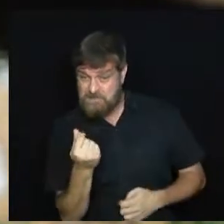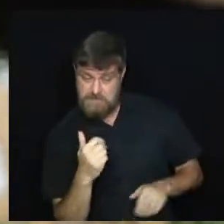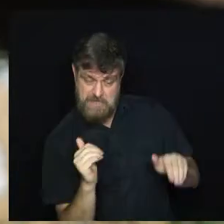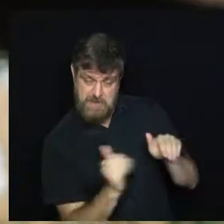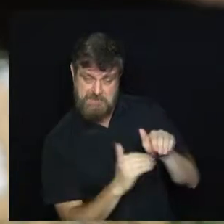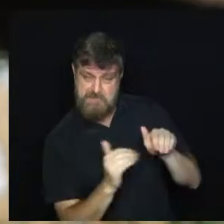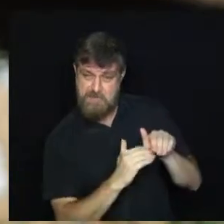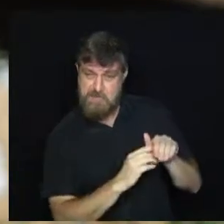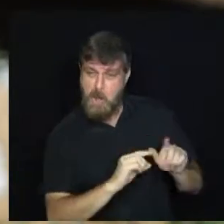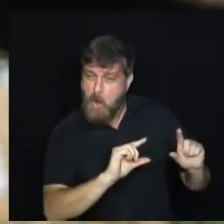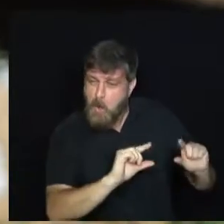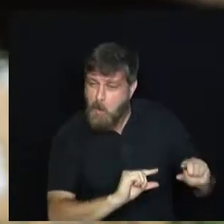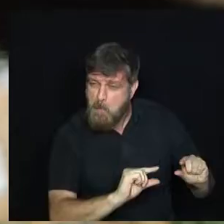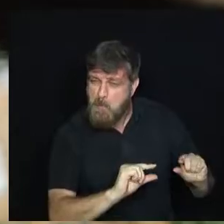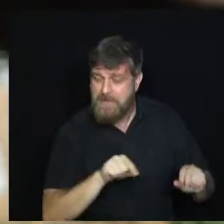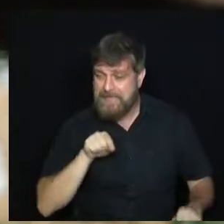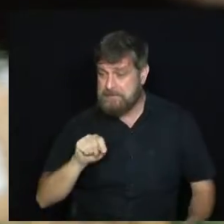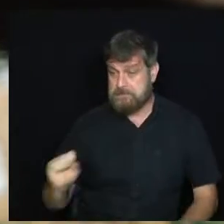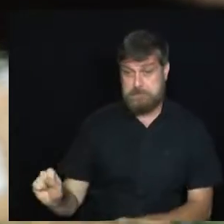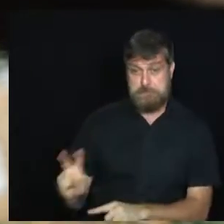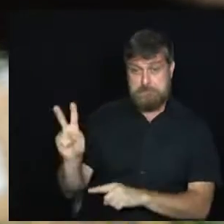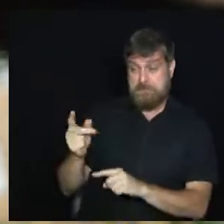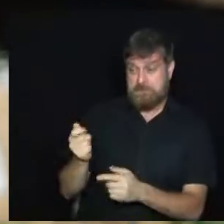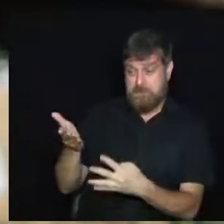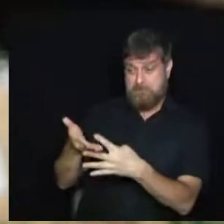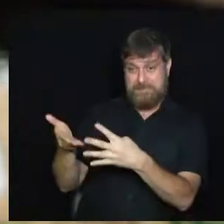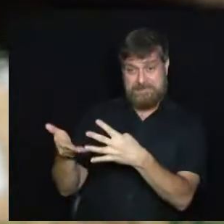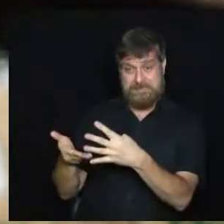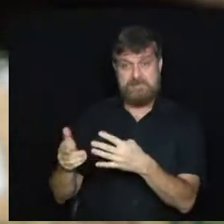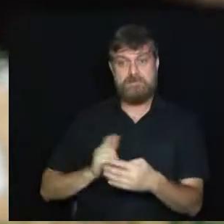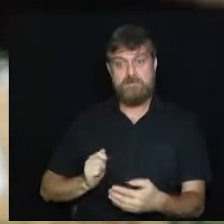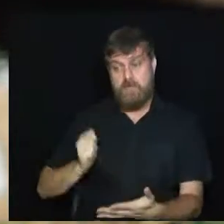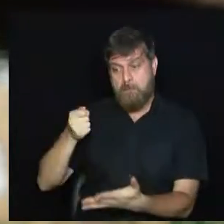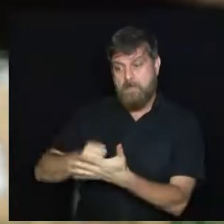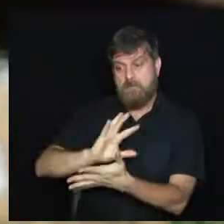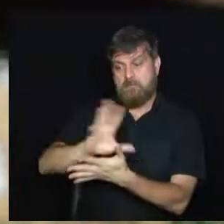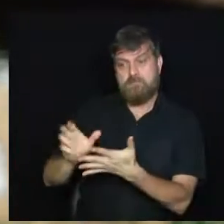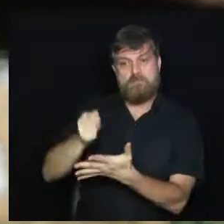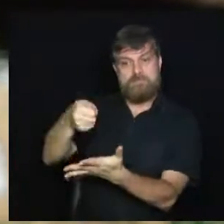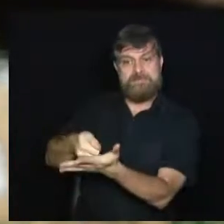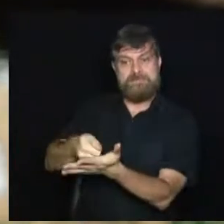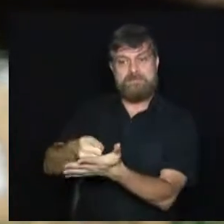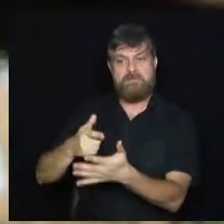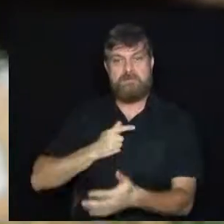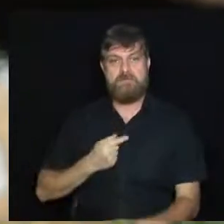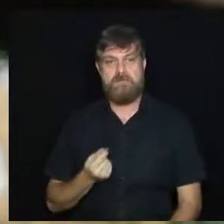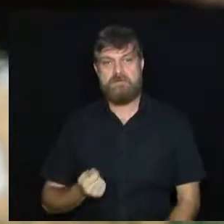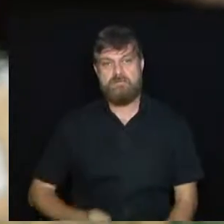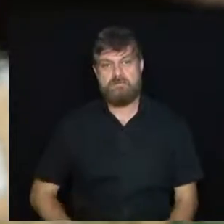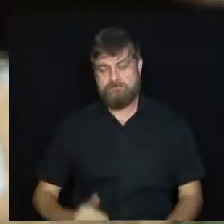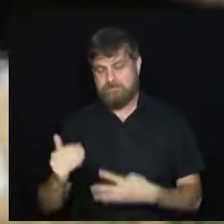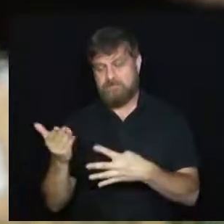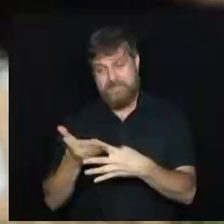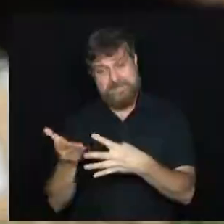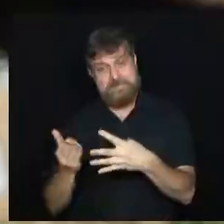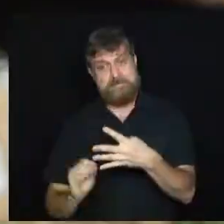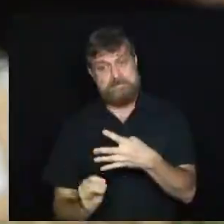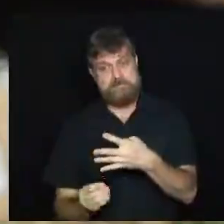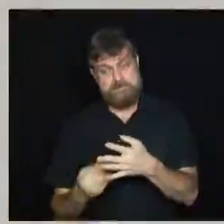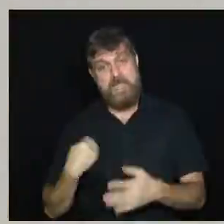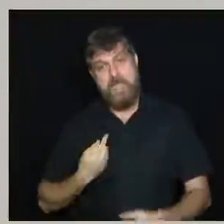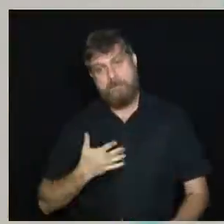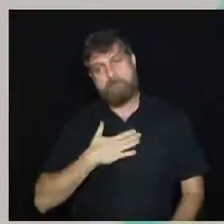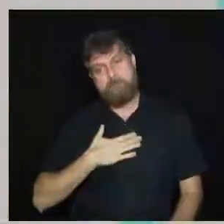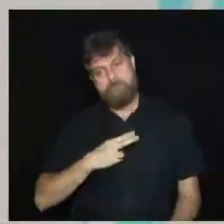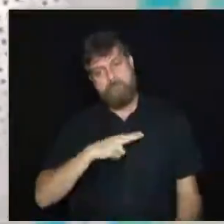vale menos do que o valor que eu estou parcelando, vale a pena eu pagar à vista para não ficar o dinheiro para minha contraparte. É melhor que fique